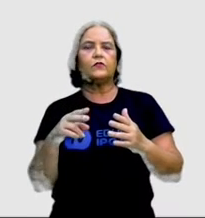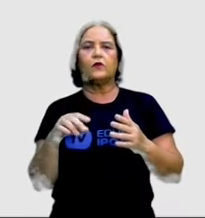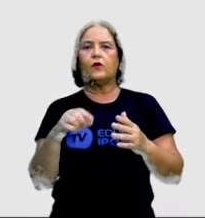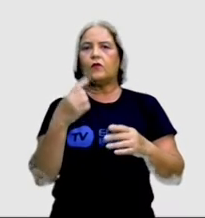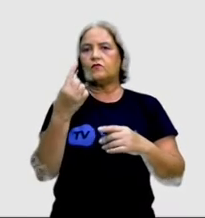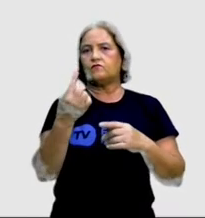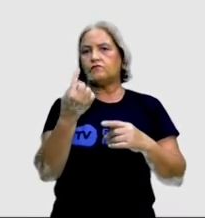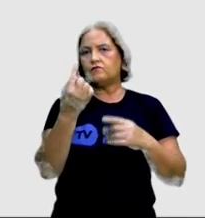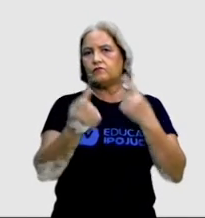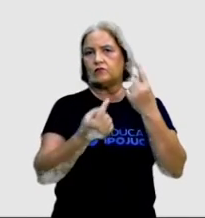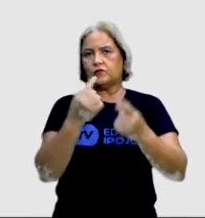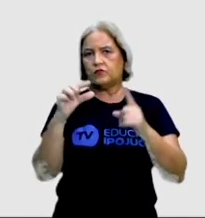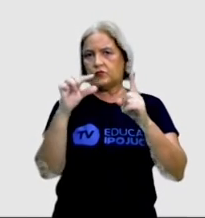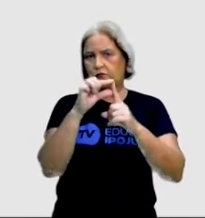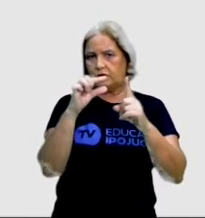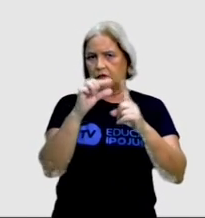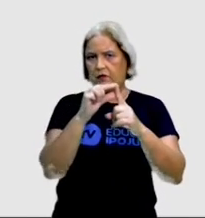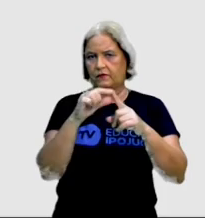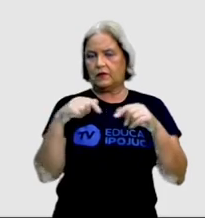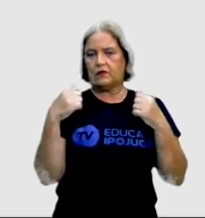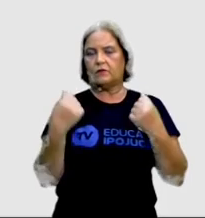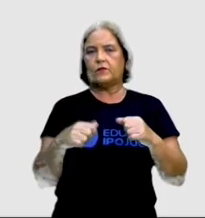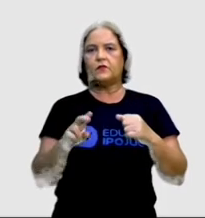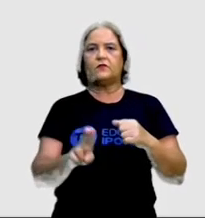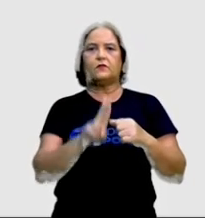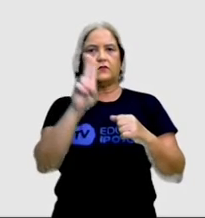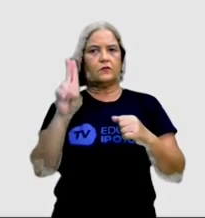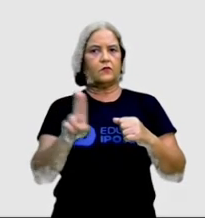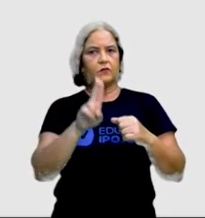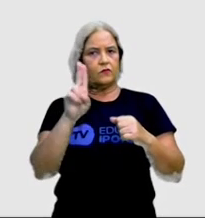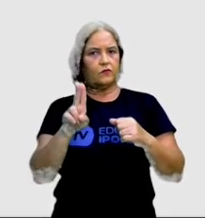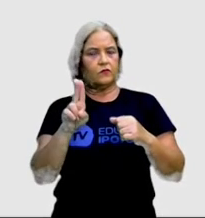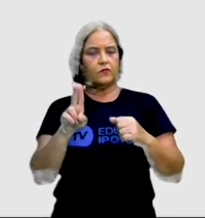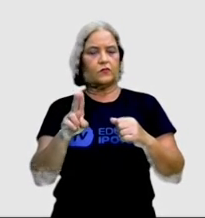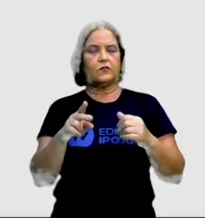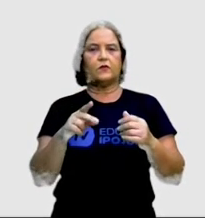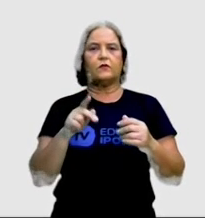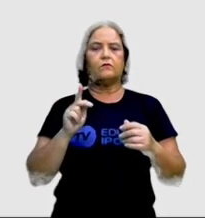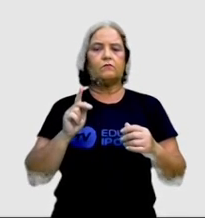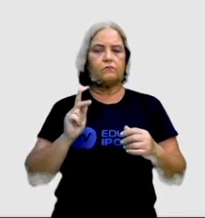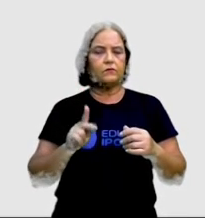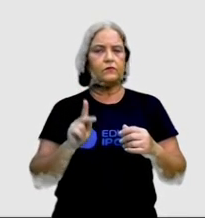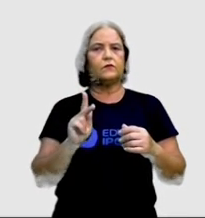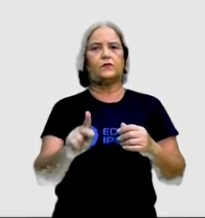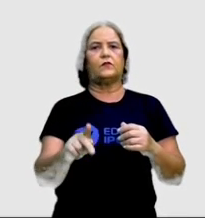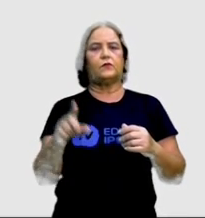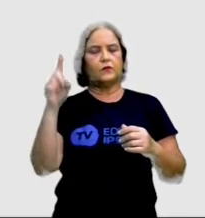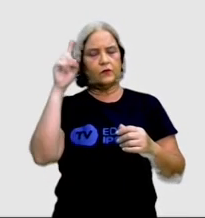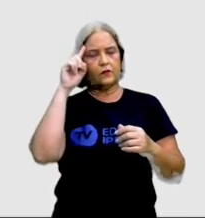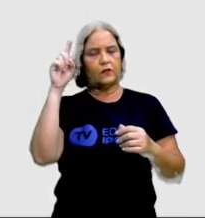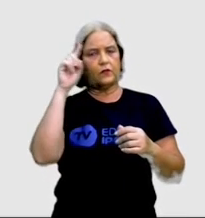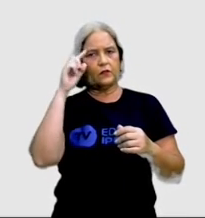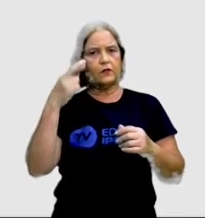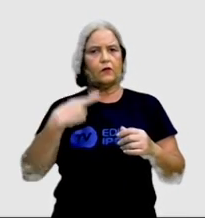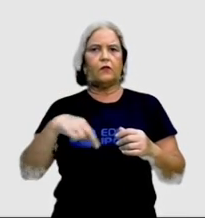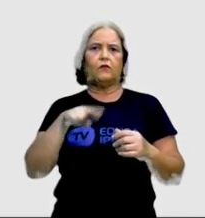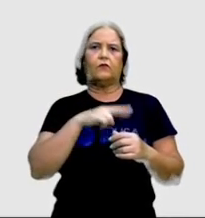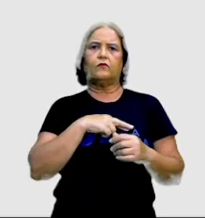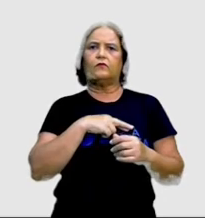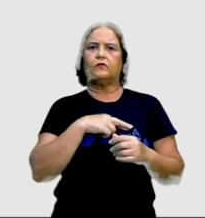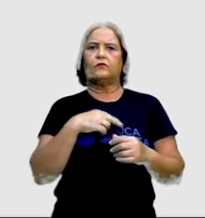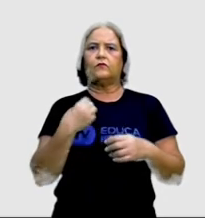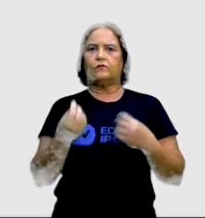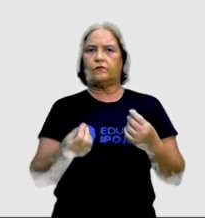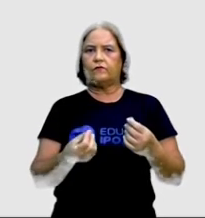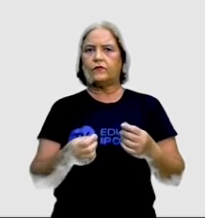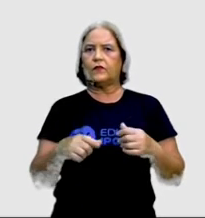dizer em certas situações, ou seja, em situações constantes no nosso dia a dia. Como assim,